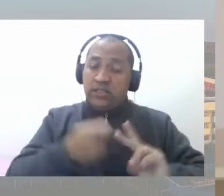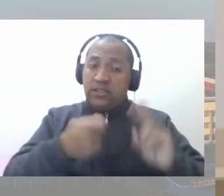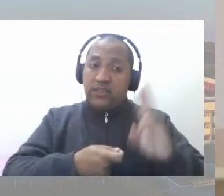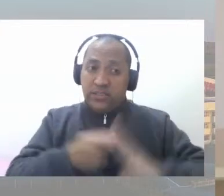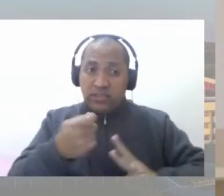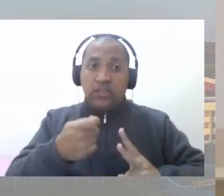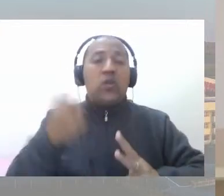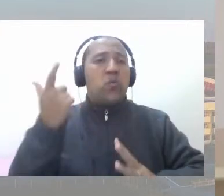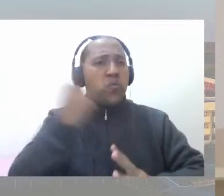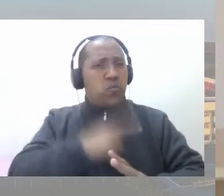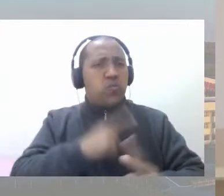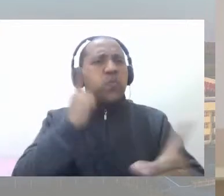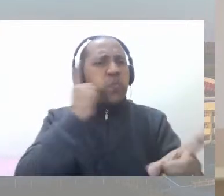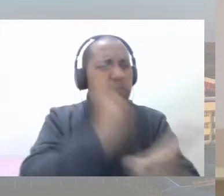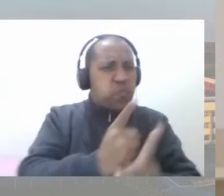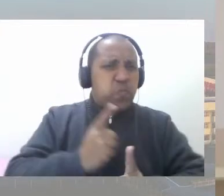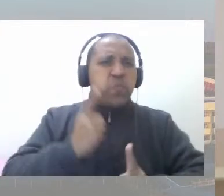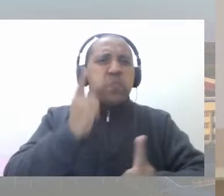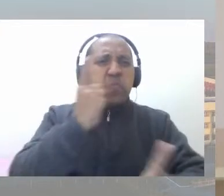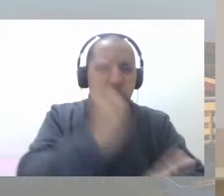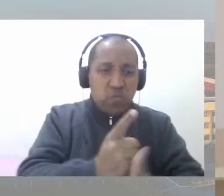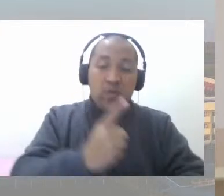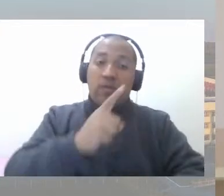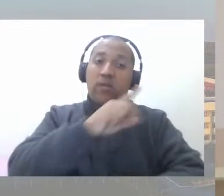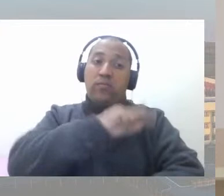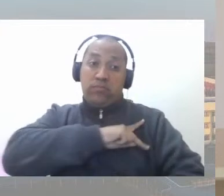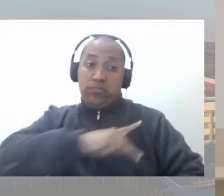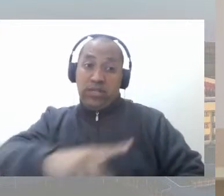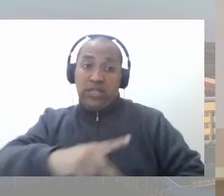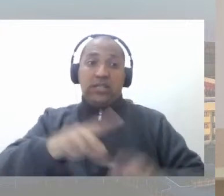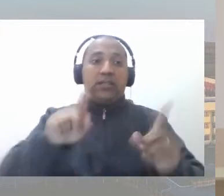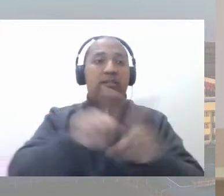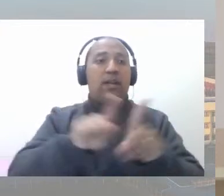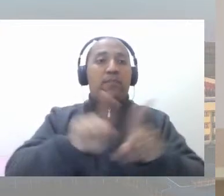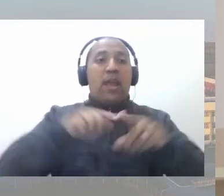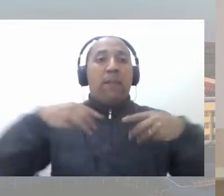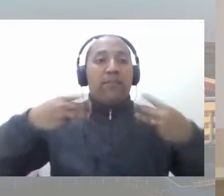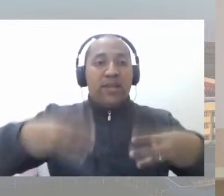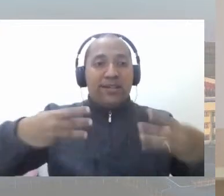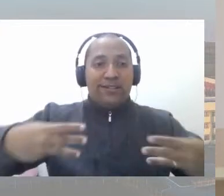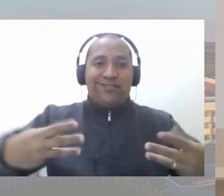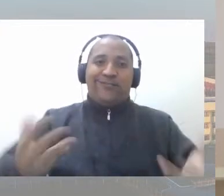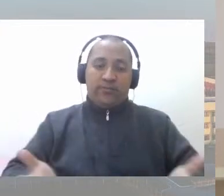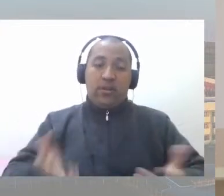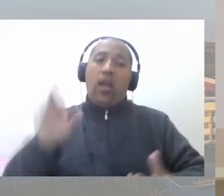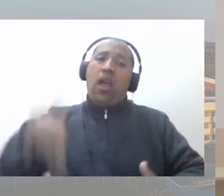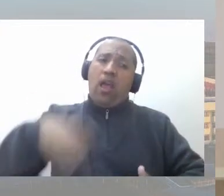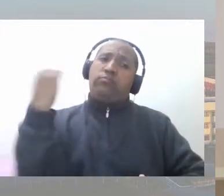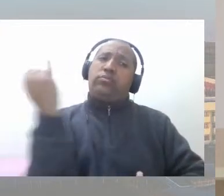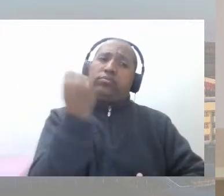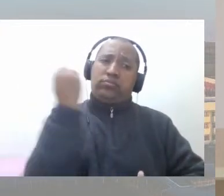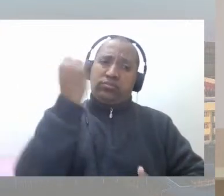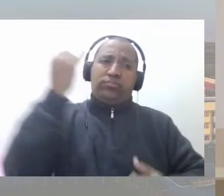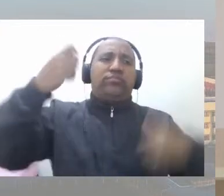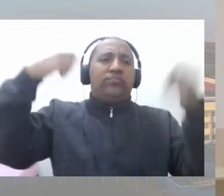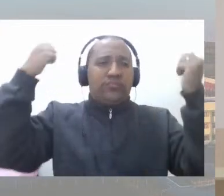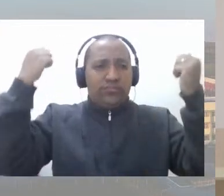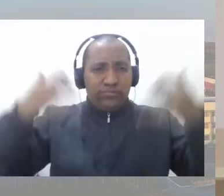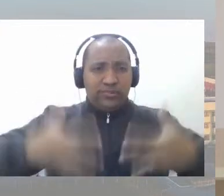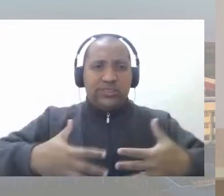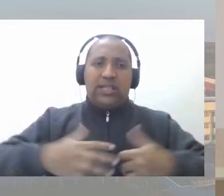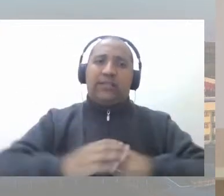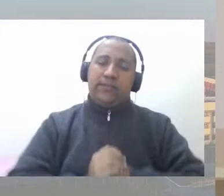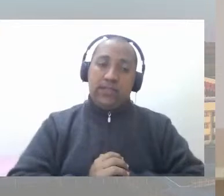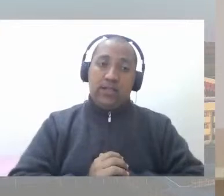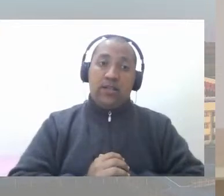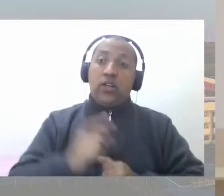vários encontros com a presença do presidente, com a presença do ministro. Então, isso acho que é importante de ressaltar quando a